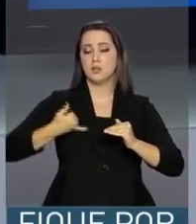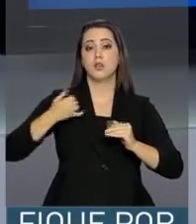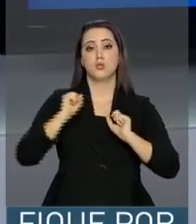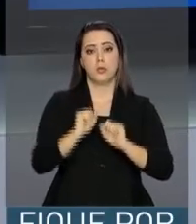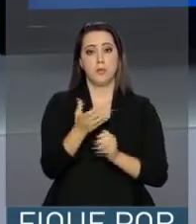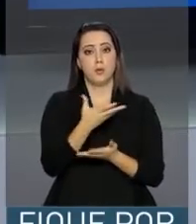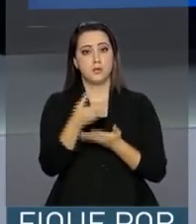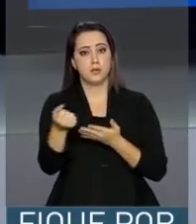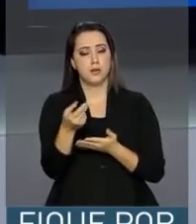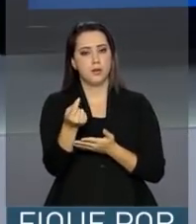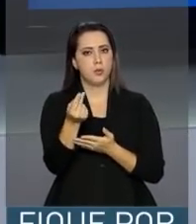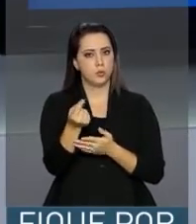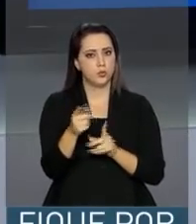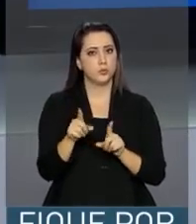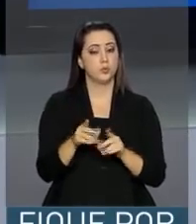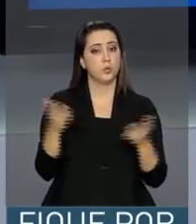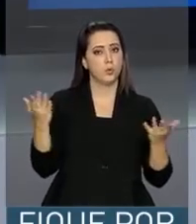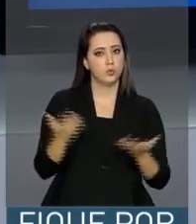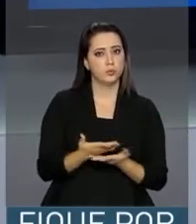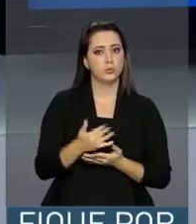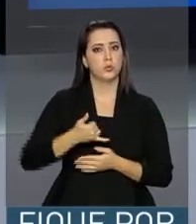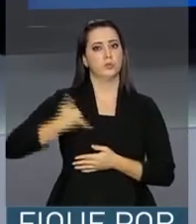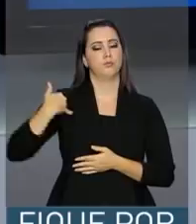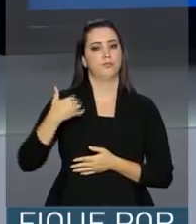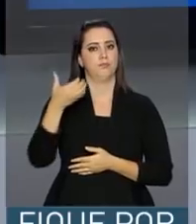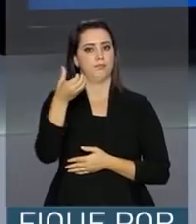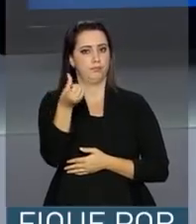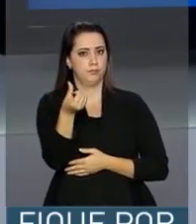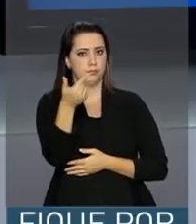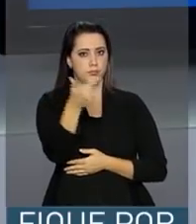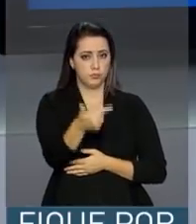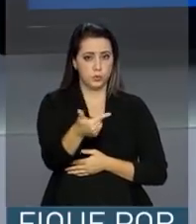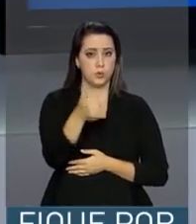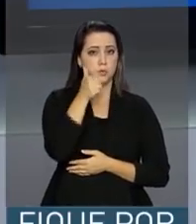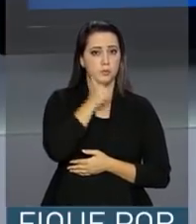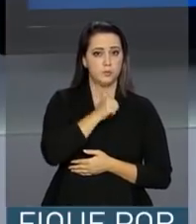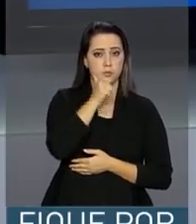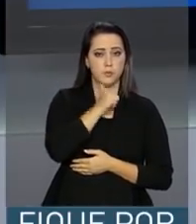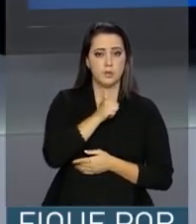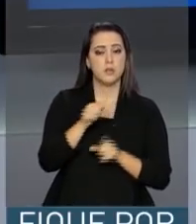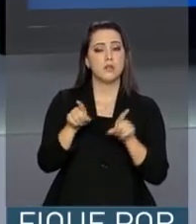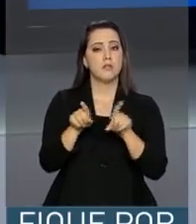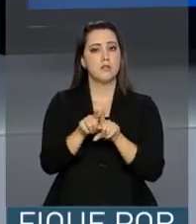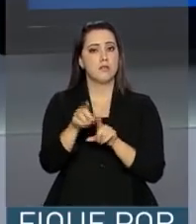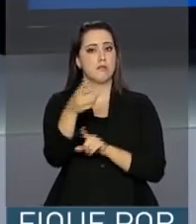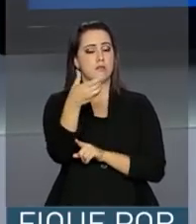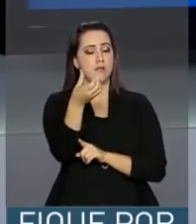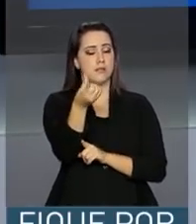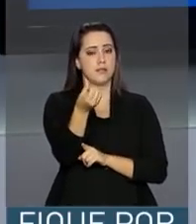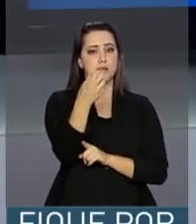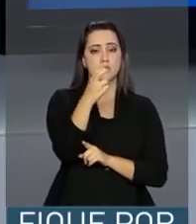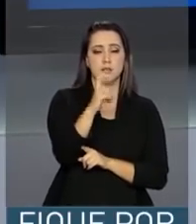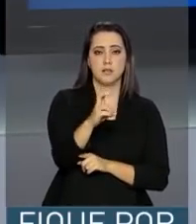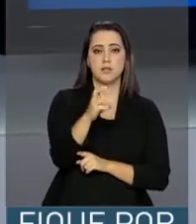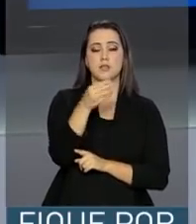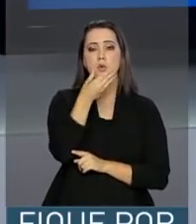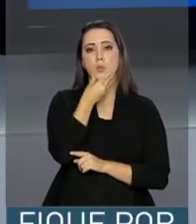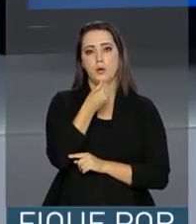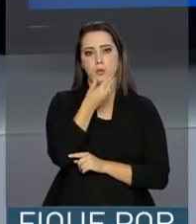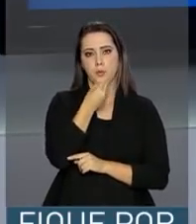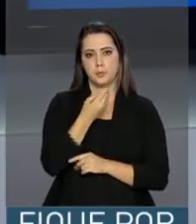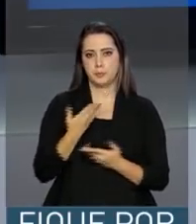já possam sacar o benefício hoje a idade mínima é de 62 anos para mulheres e 65 para homens